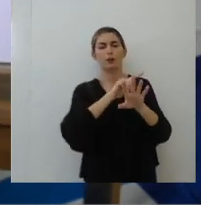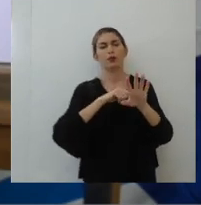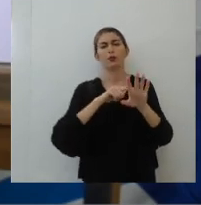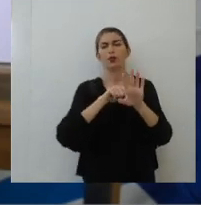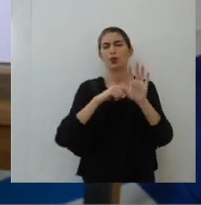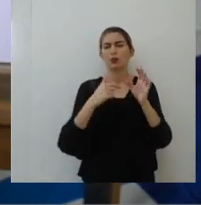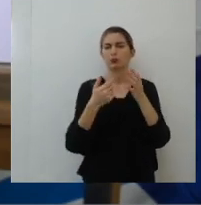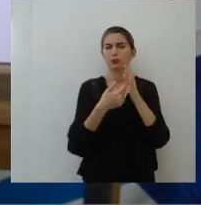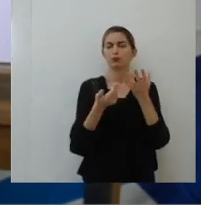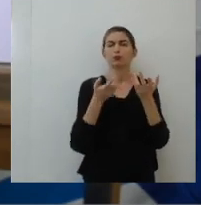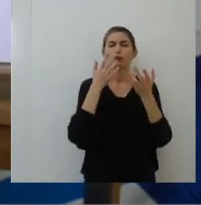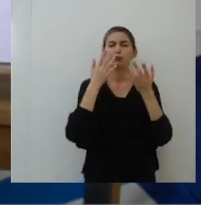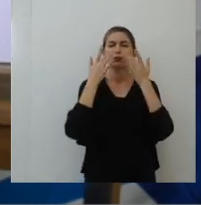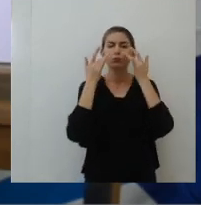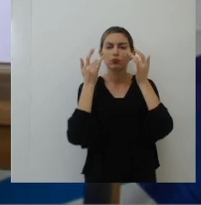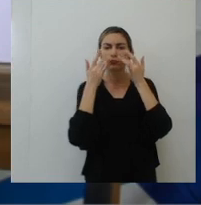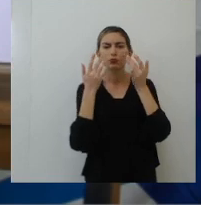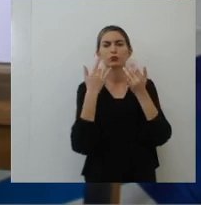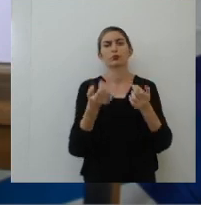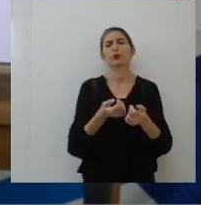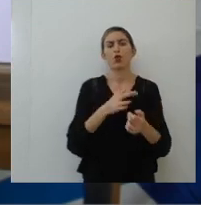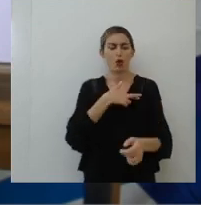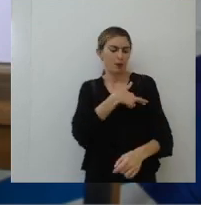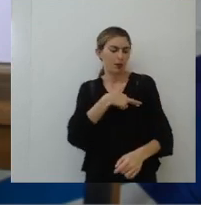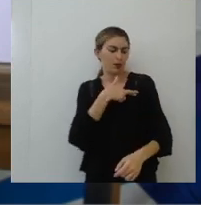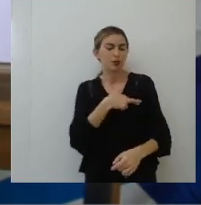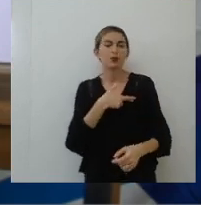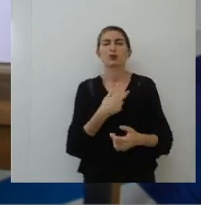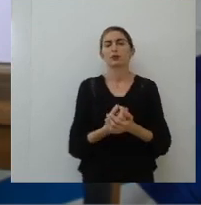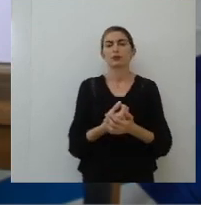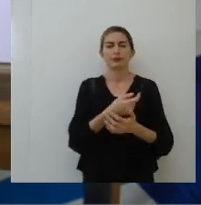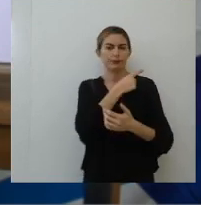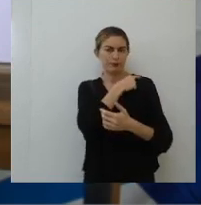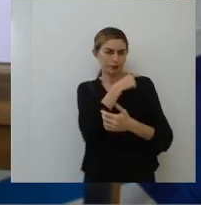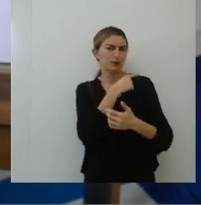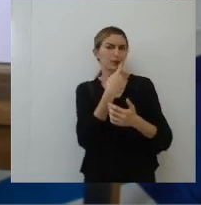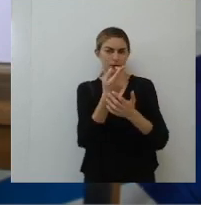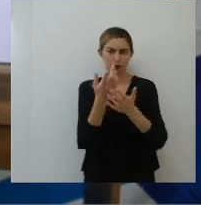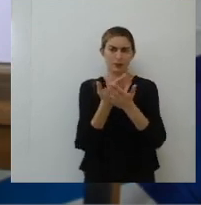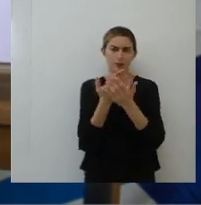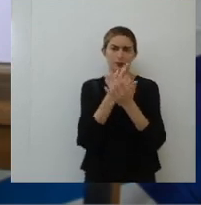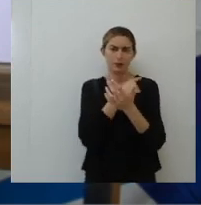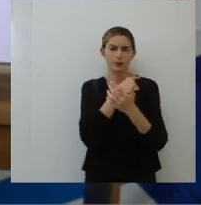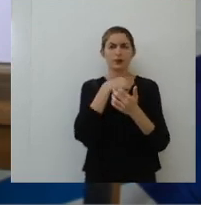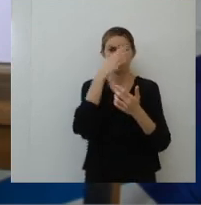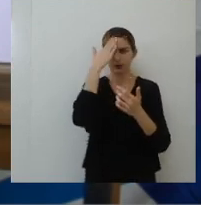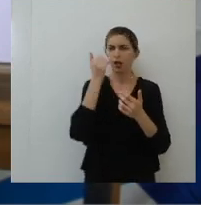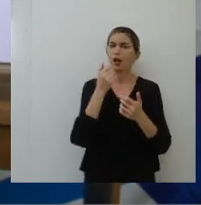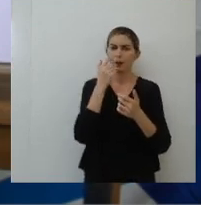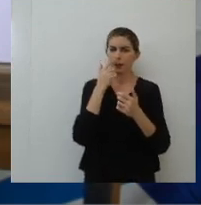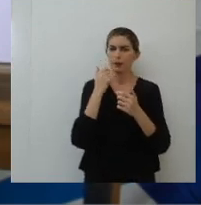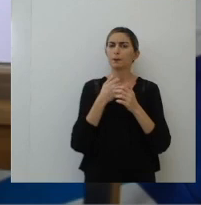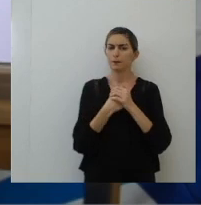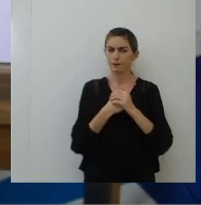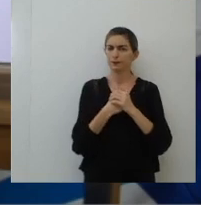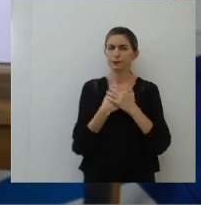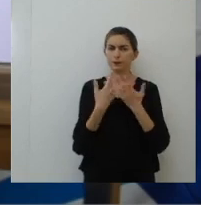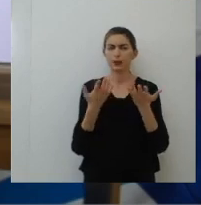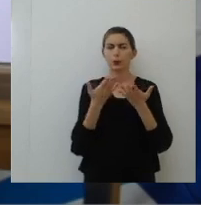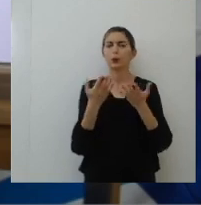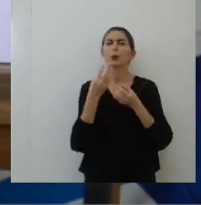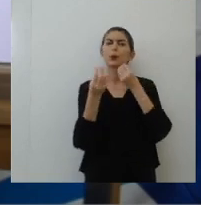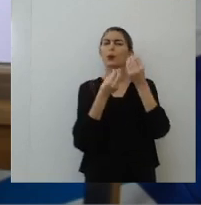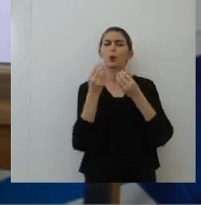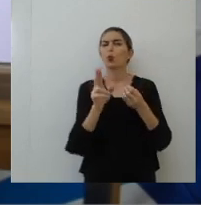romance, beleza? A gente que é do primeiro ano, a gente que está estudando, ou vocês que estão estudando no primeiro ano, sabem disso, sabem dessa situação. Agora,